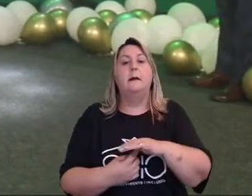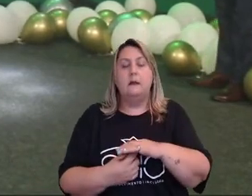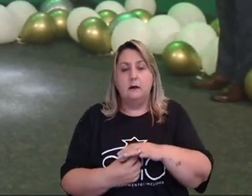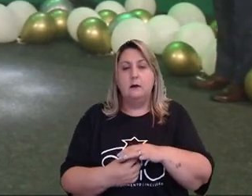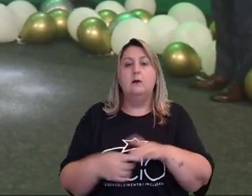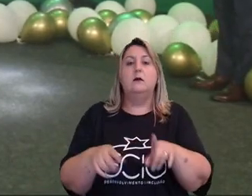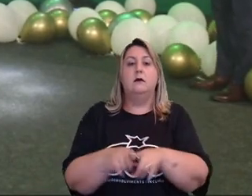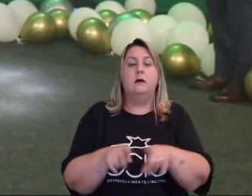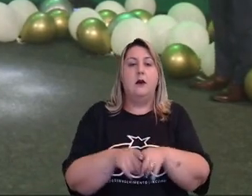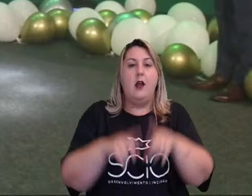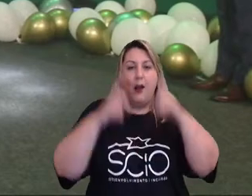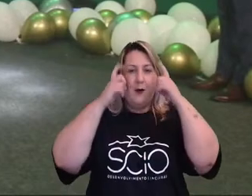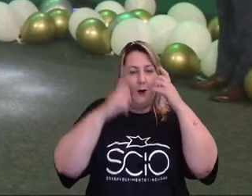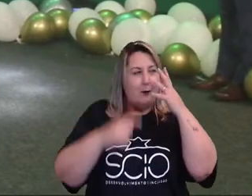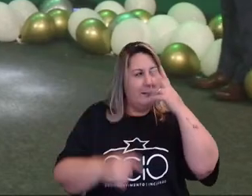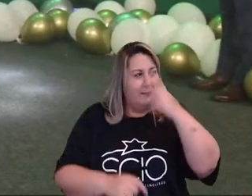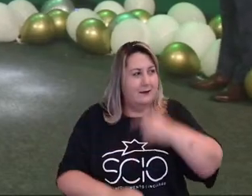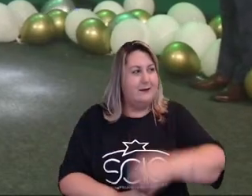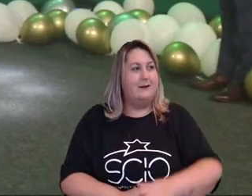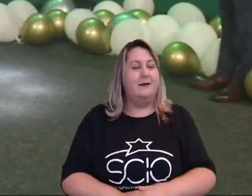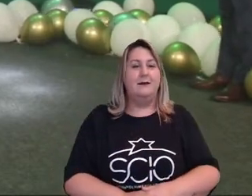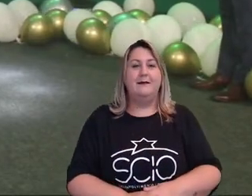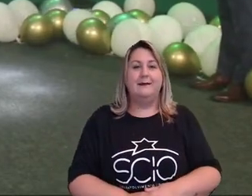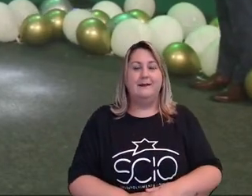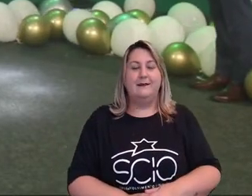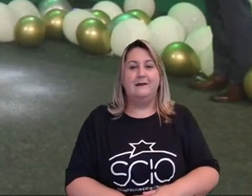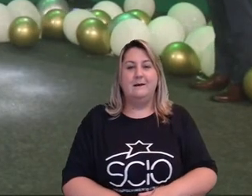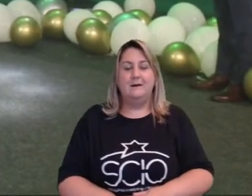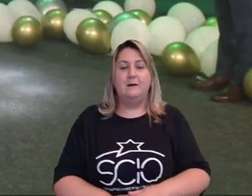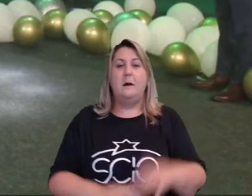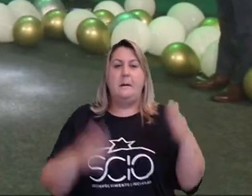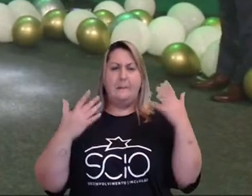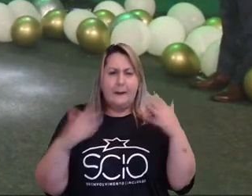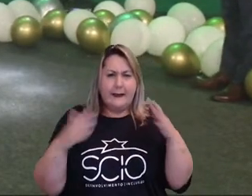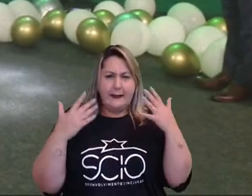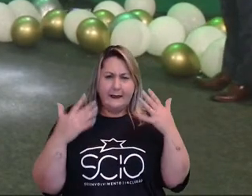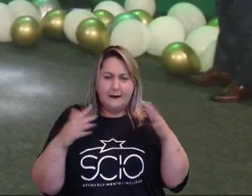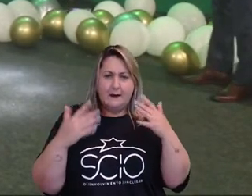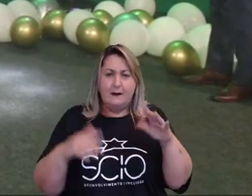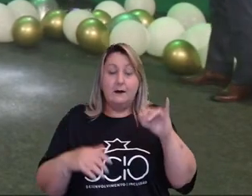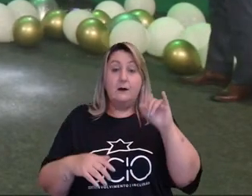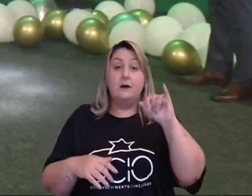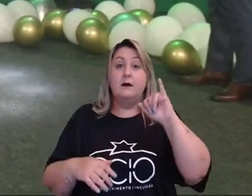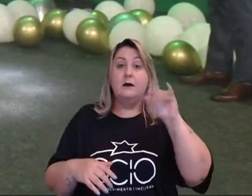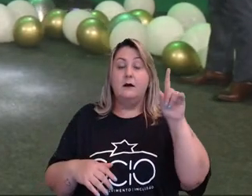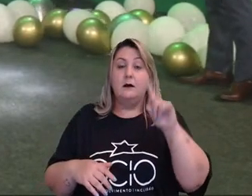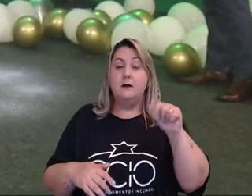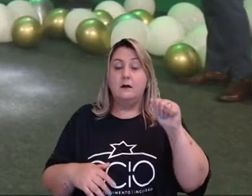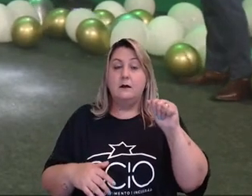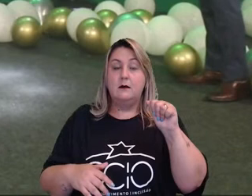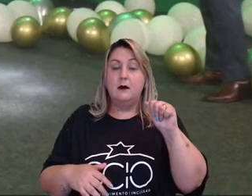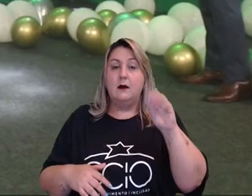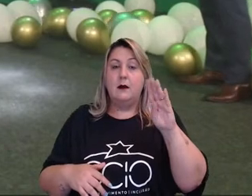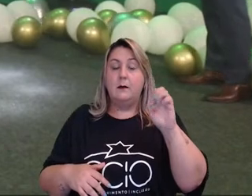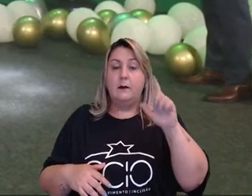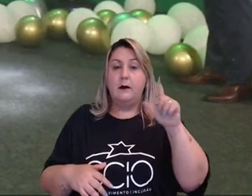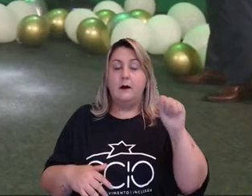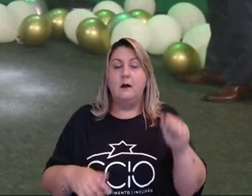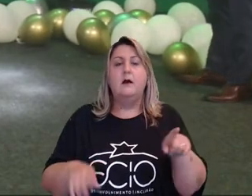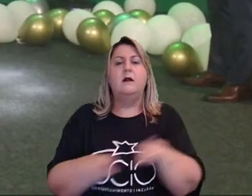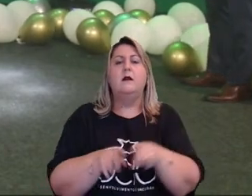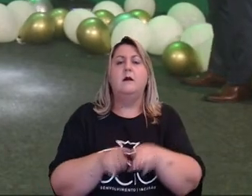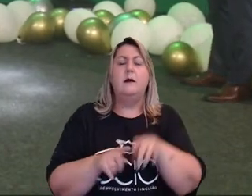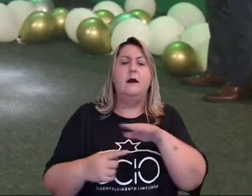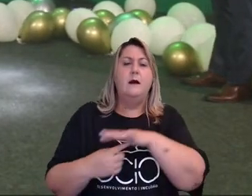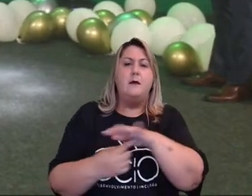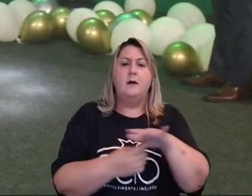Matão. Olha que foto bonita. Ei, coisa linda, Adriana, parabéns. A Isabela, unidade de Matão. E aí,